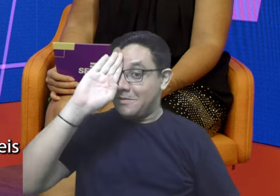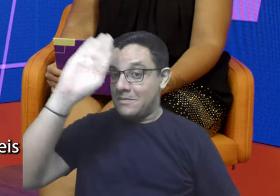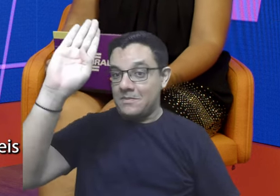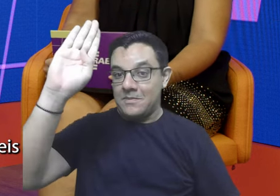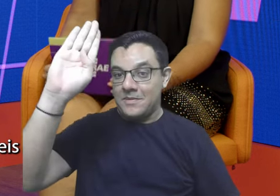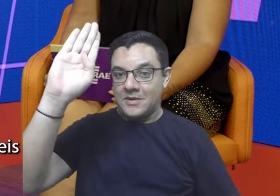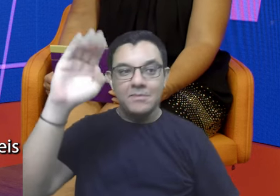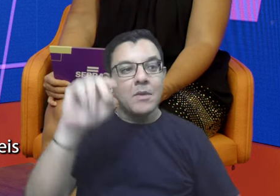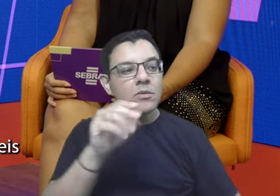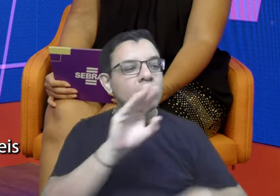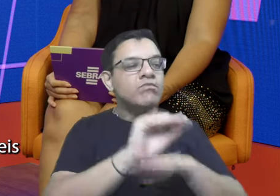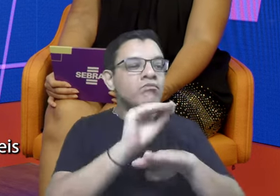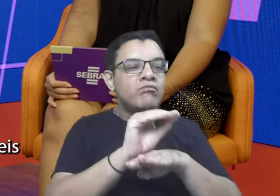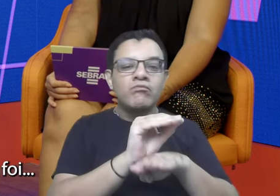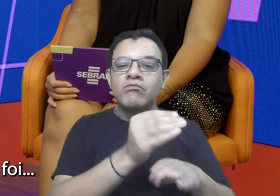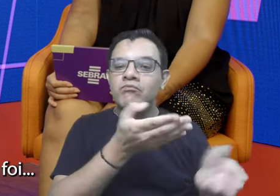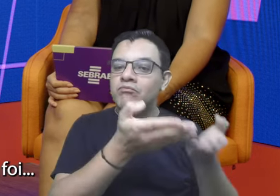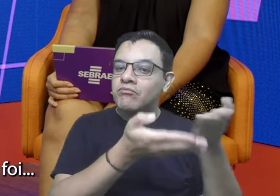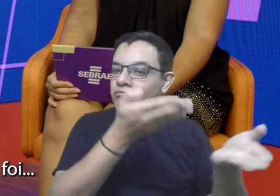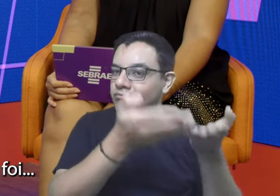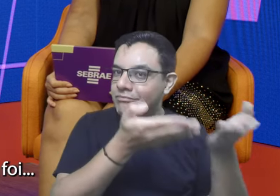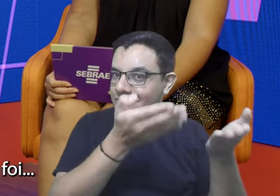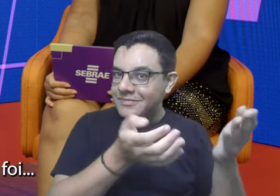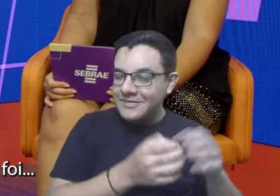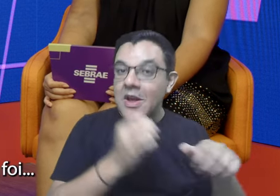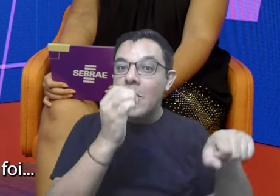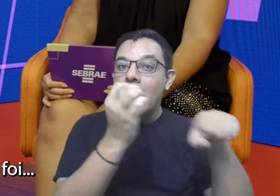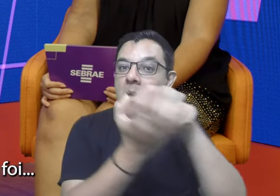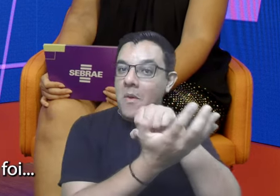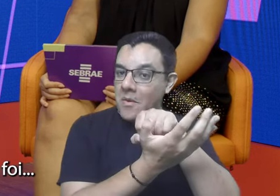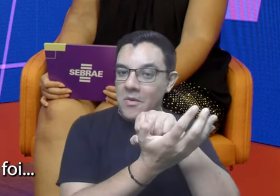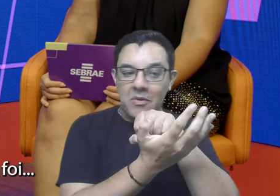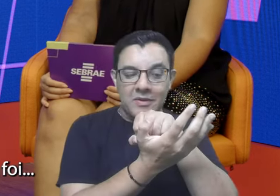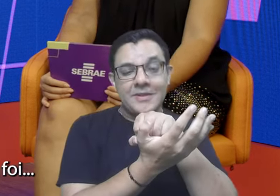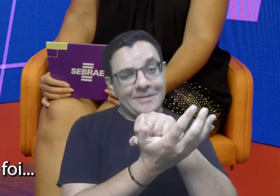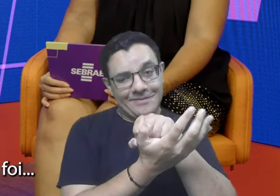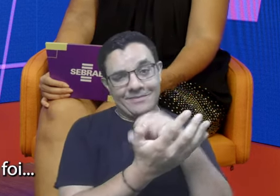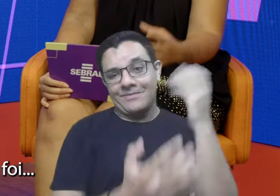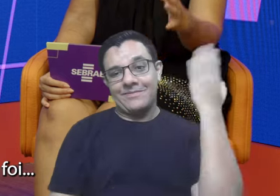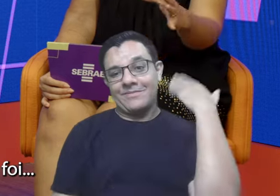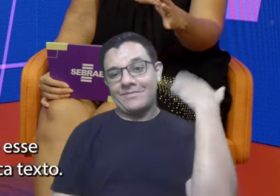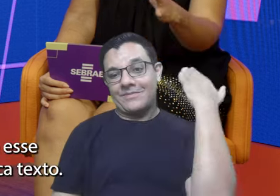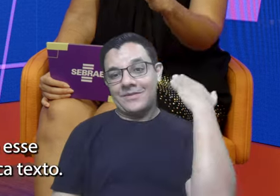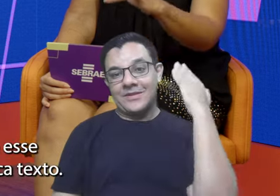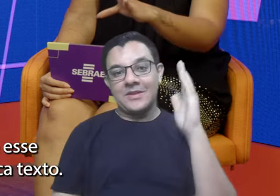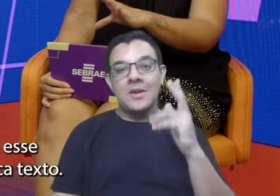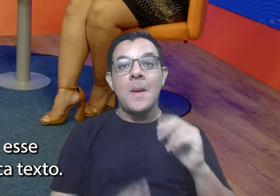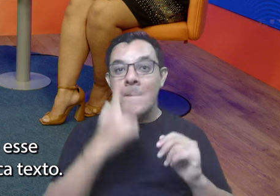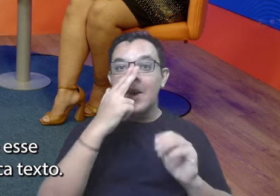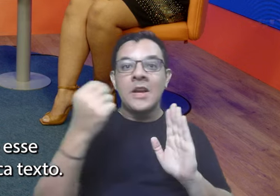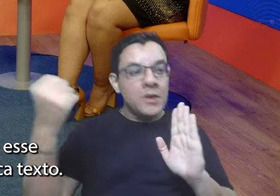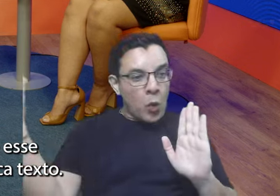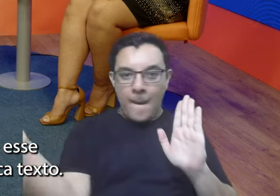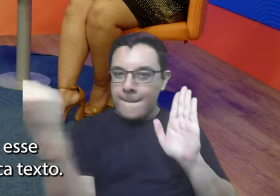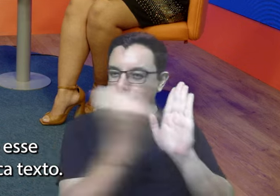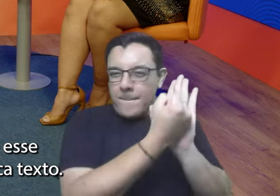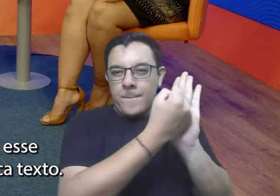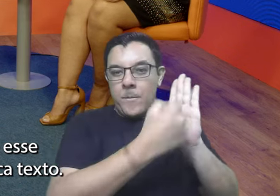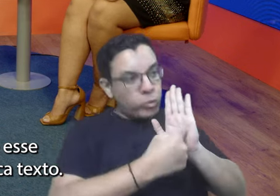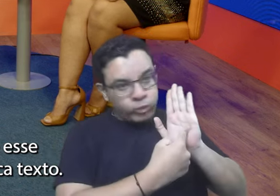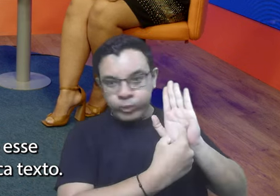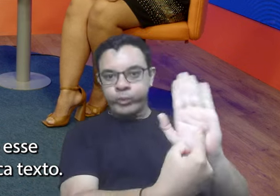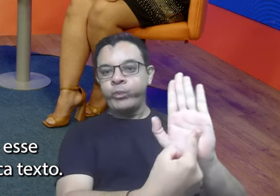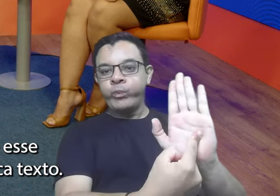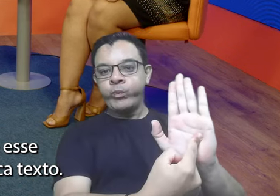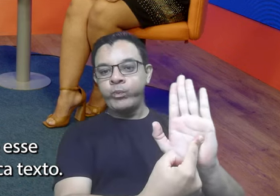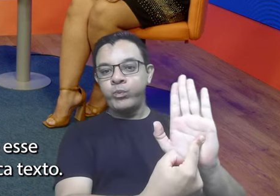responsáveis pelo cuidado né então isso covid acho que foi eh teve foi um marca texto assim sobre esse